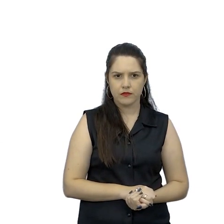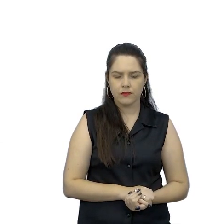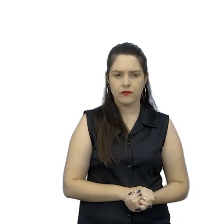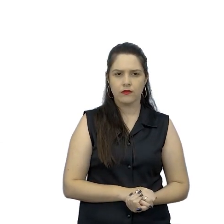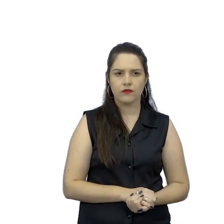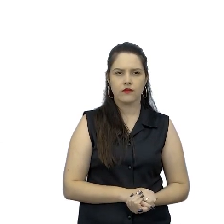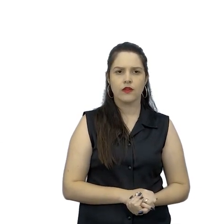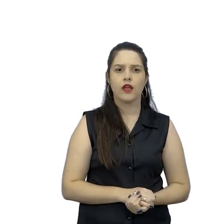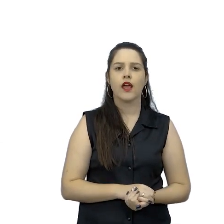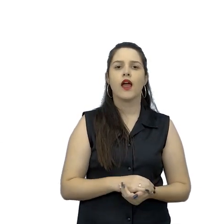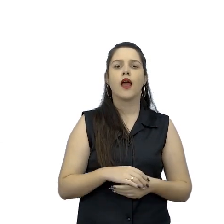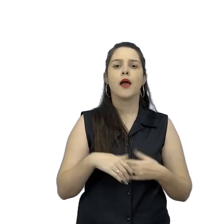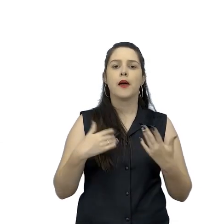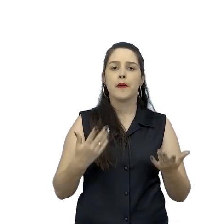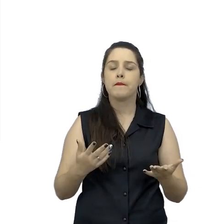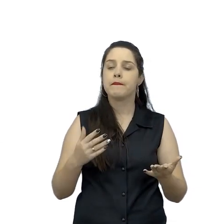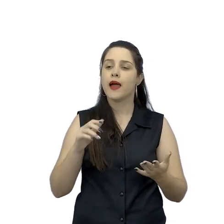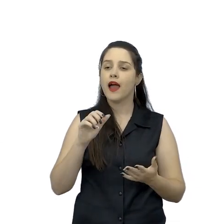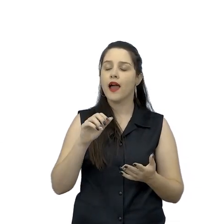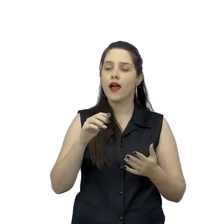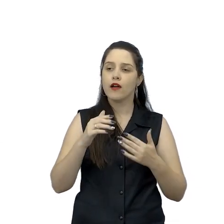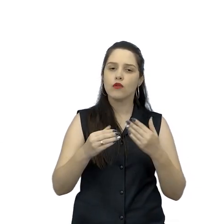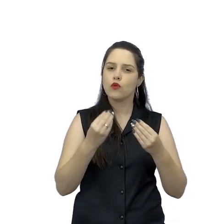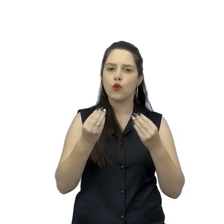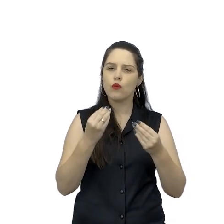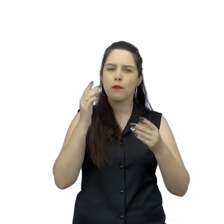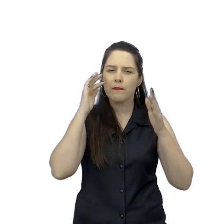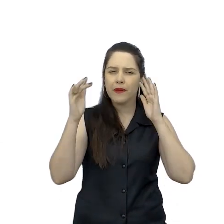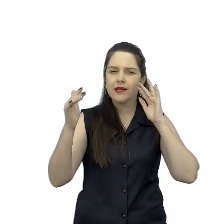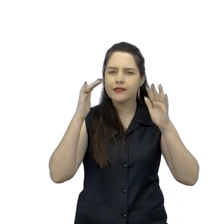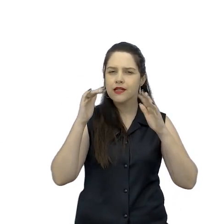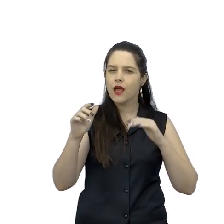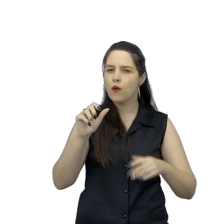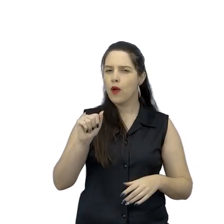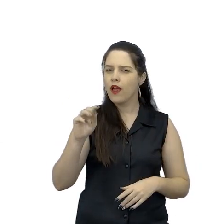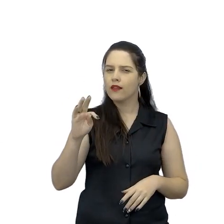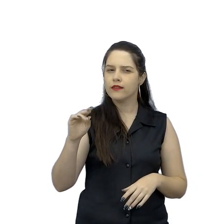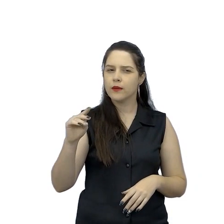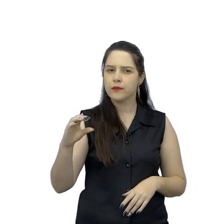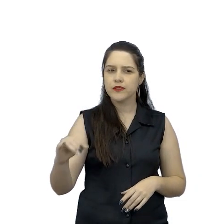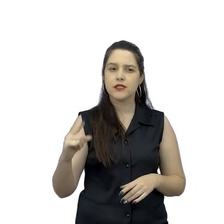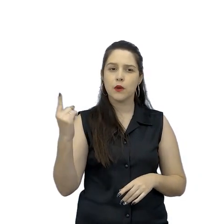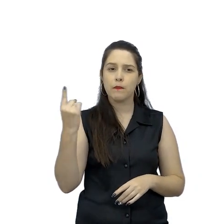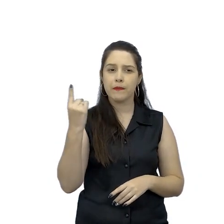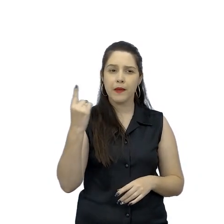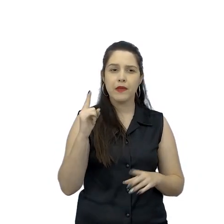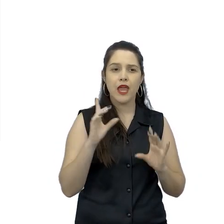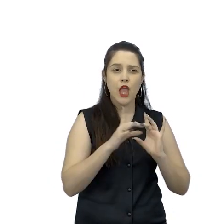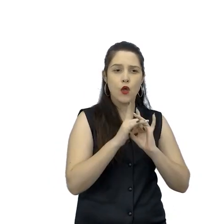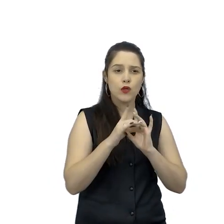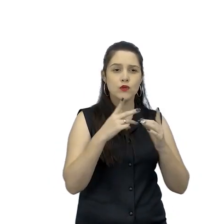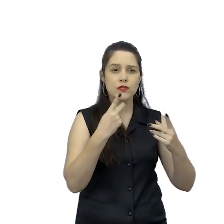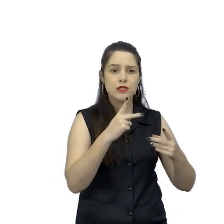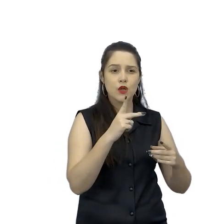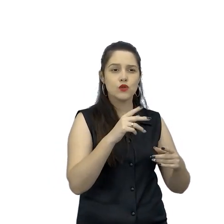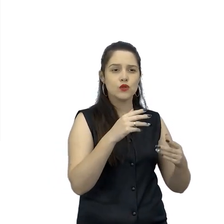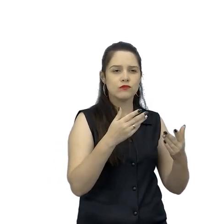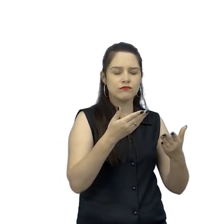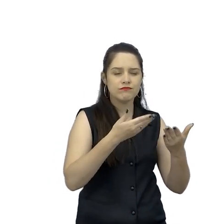E os desdobramentos para a TPC, professor, nós podemos pensar também em 3 etapas. Primeiro, reúna-se com seus pares para